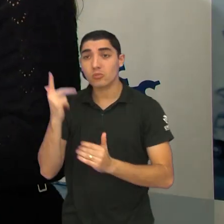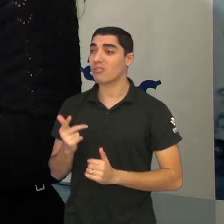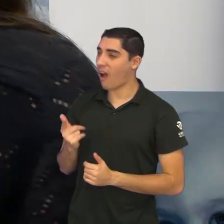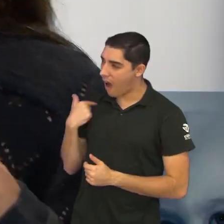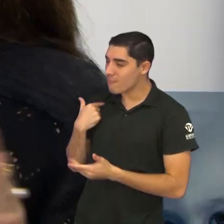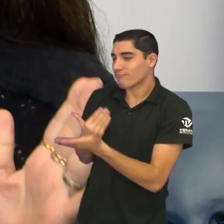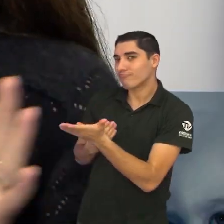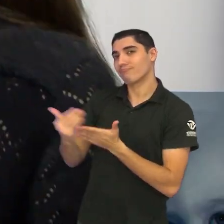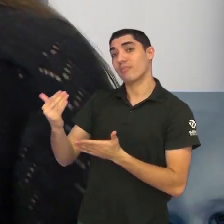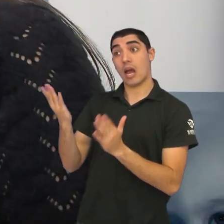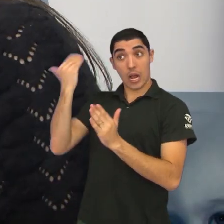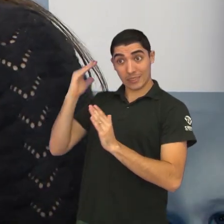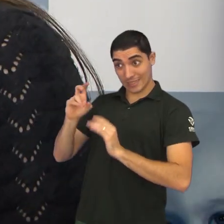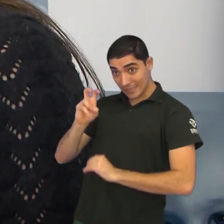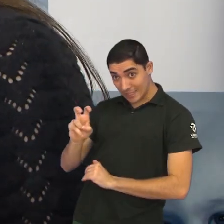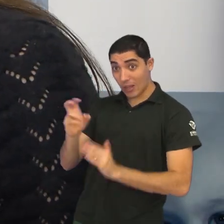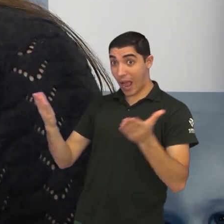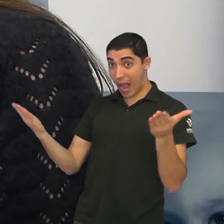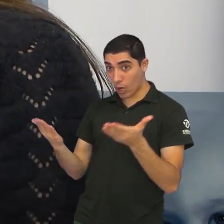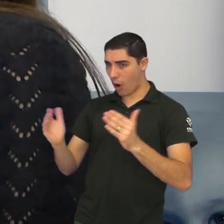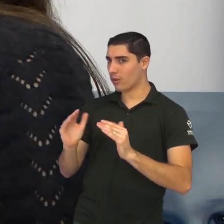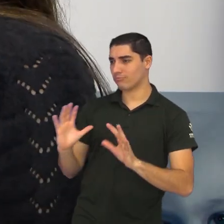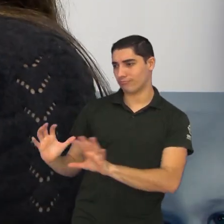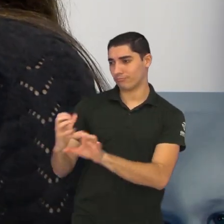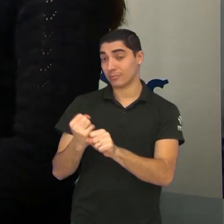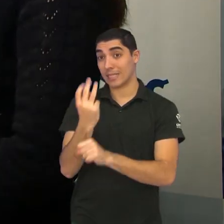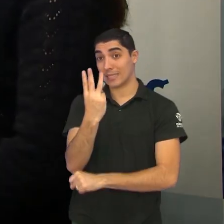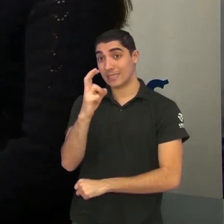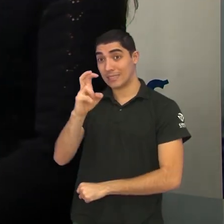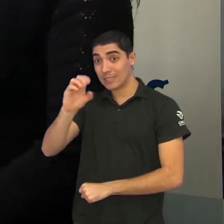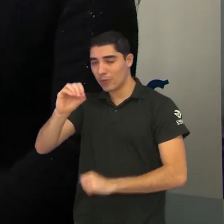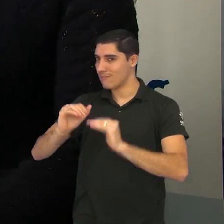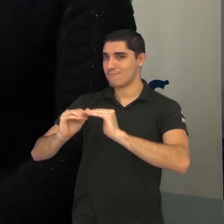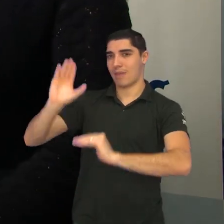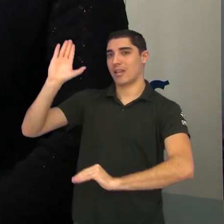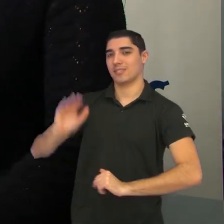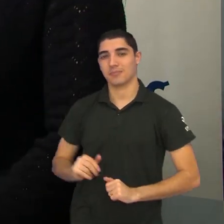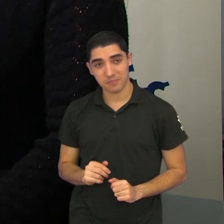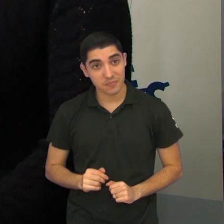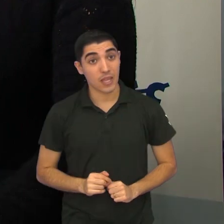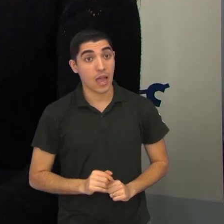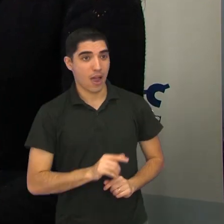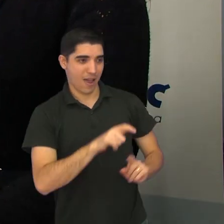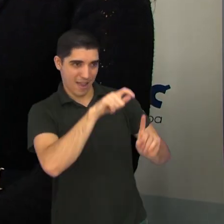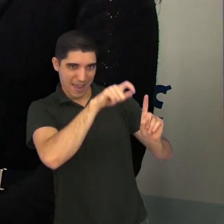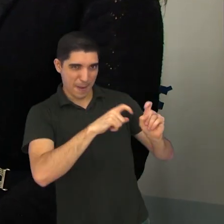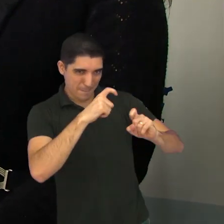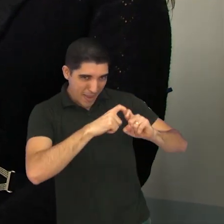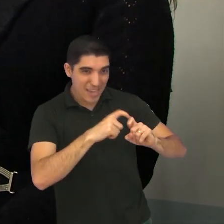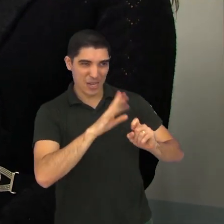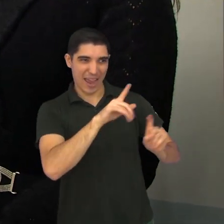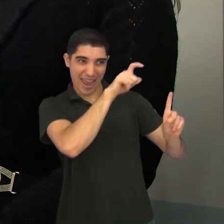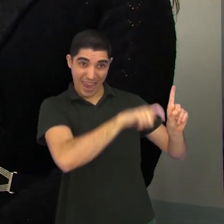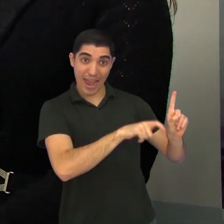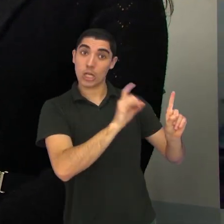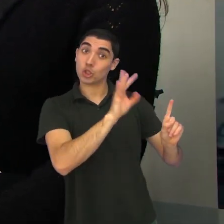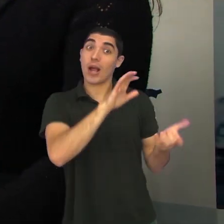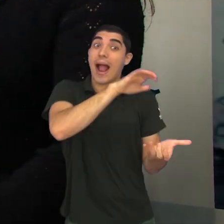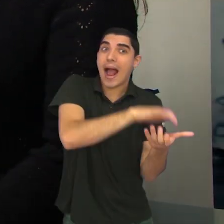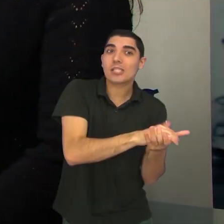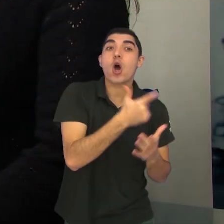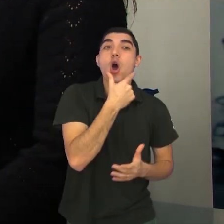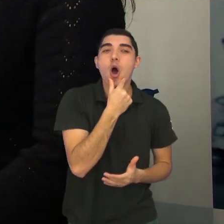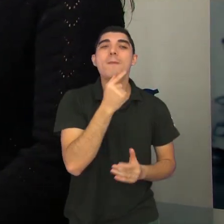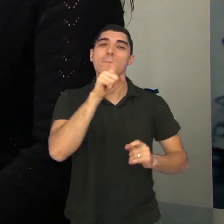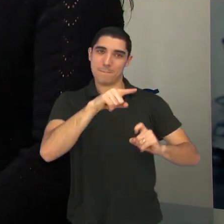éramos 5, hoje somos mais de 350 voluntários. Inclusive, falando em médico, a Rosemary é casada com um médico e